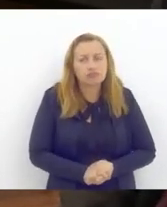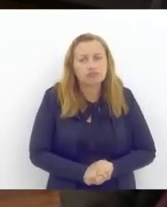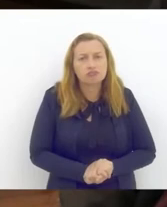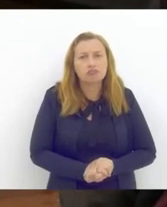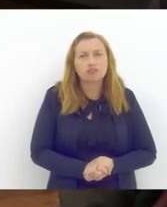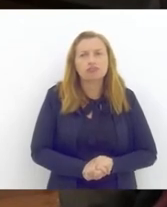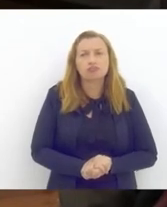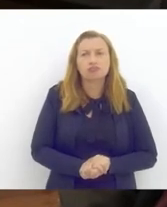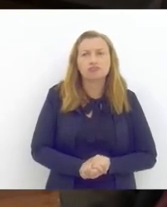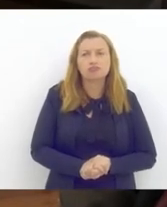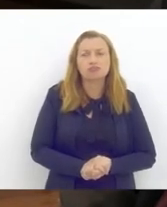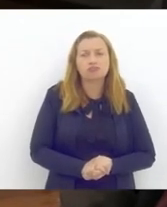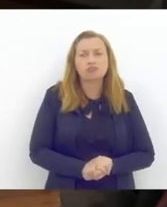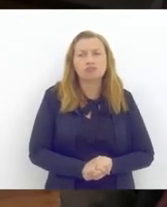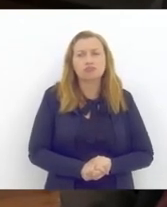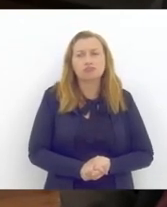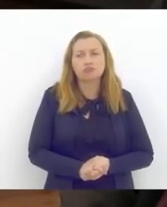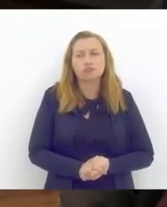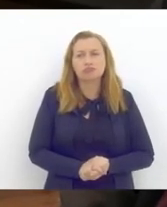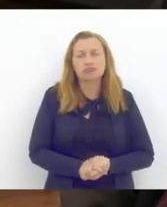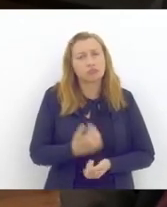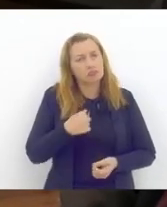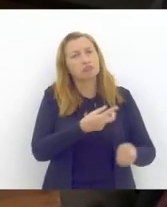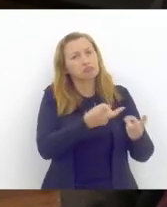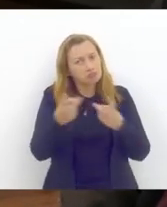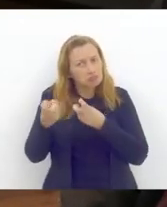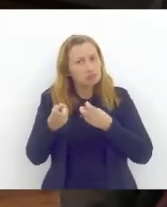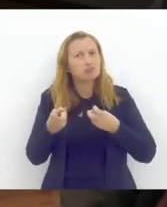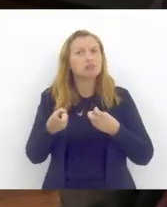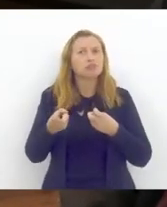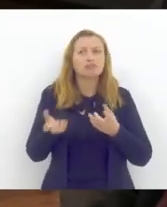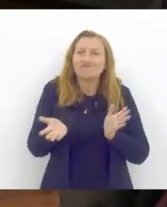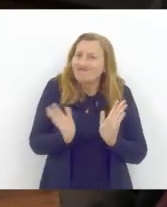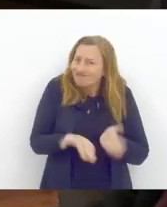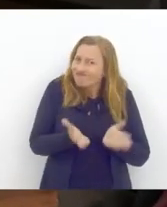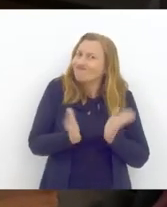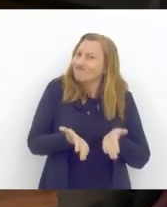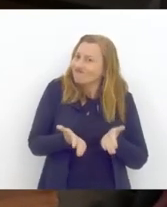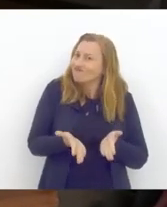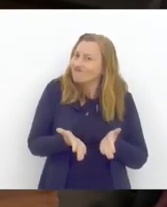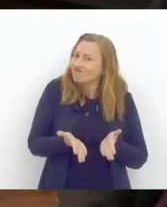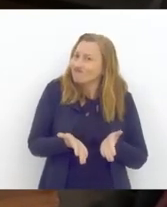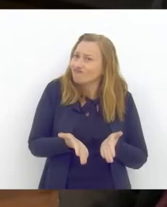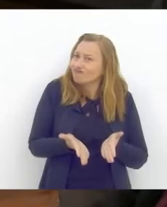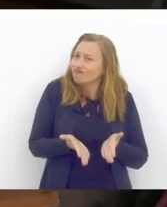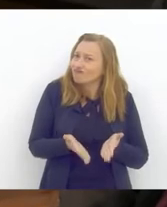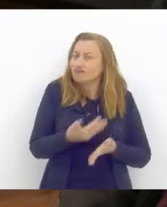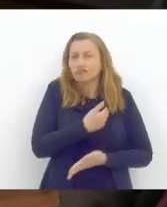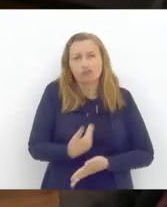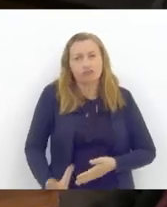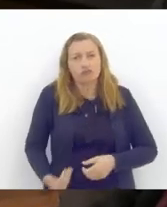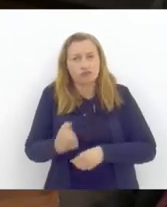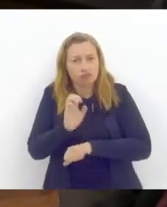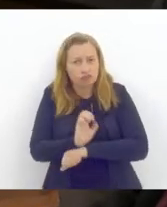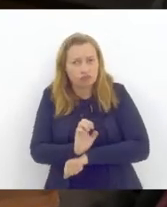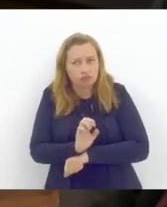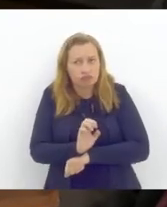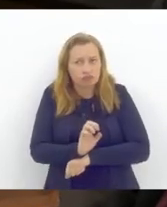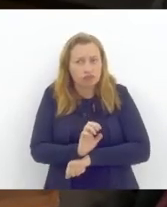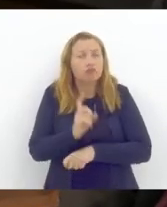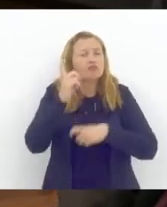possa, apesar que eu percebo que agora o governo do Estado tem